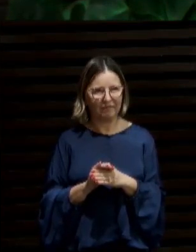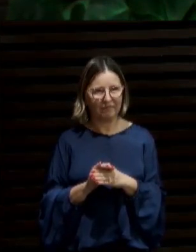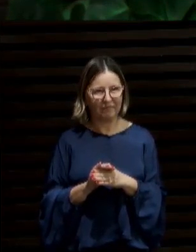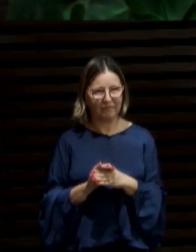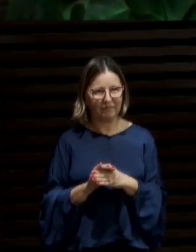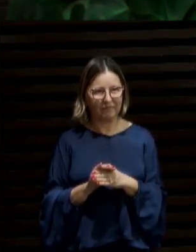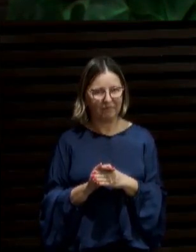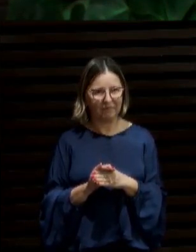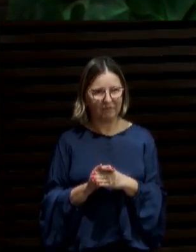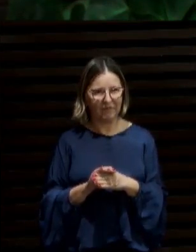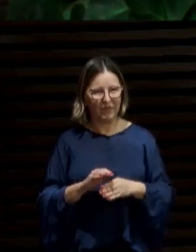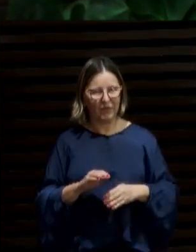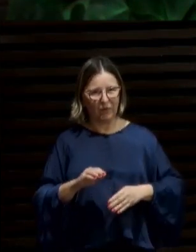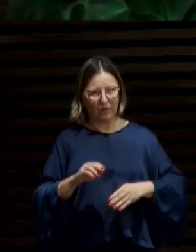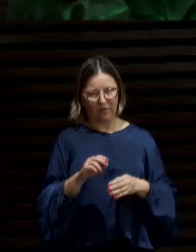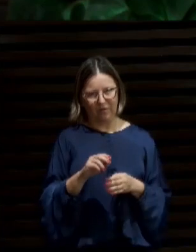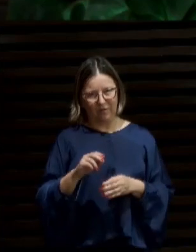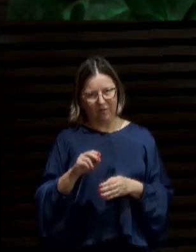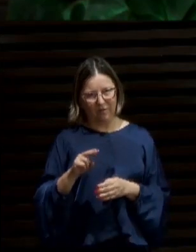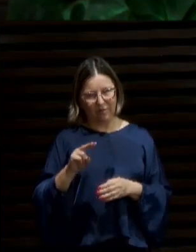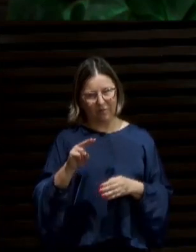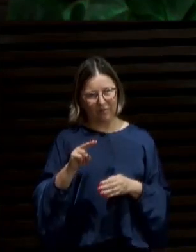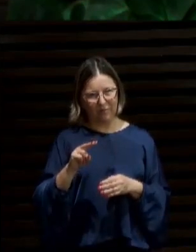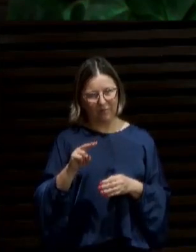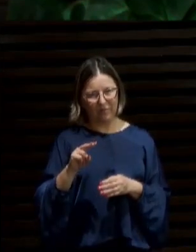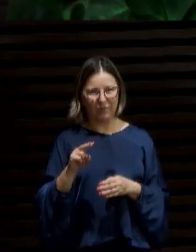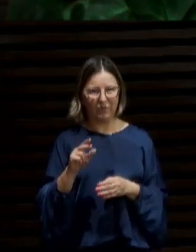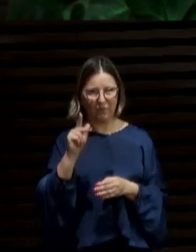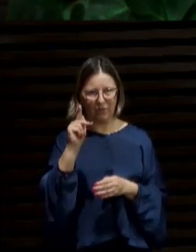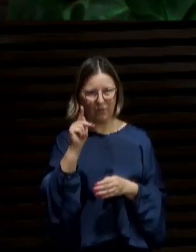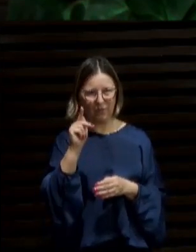no Ney Braga, eles passavam a noite